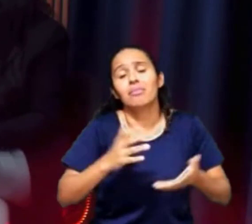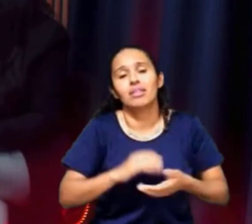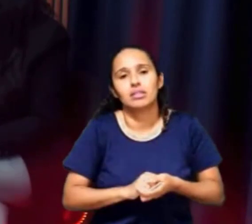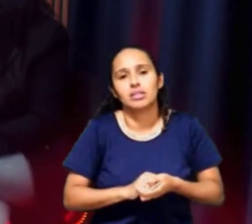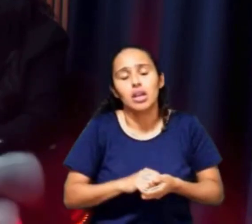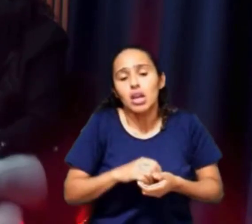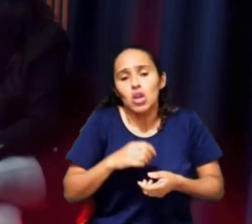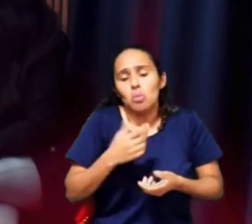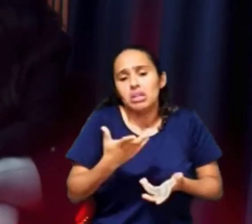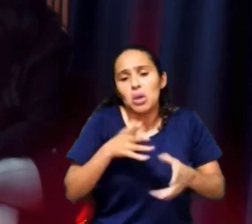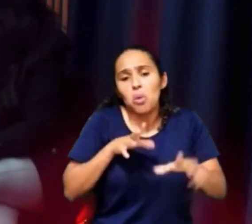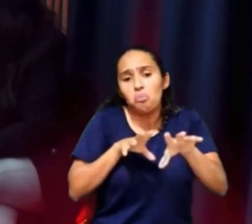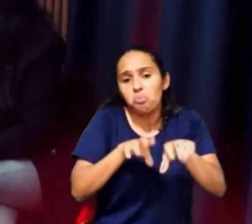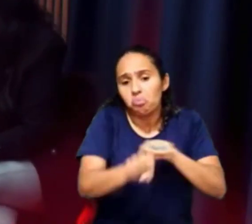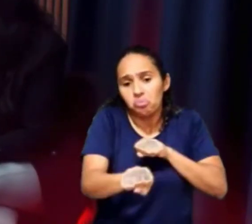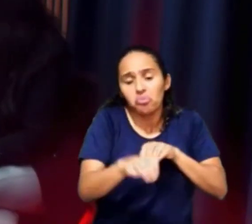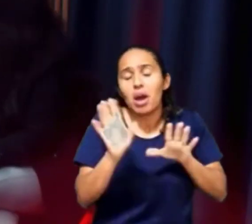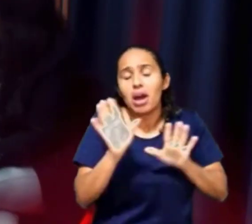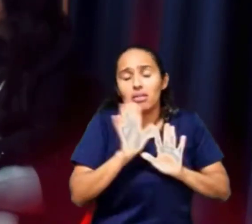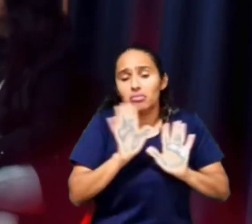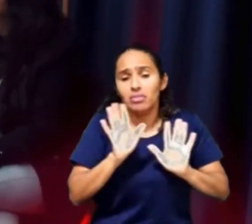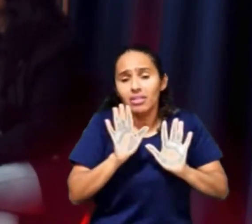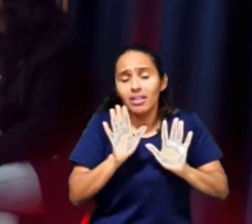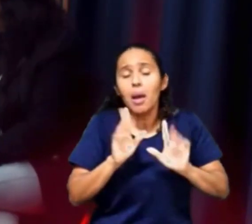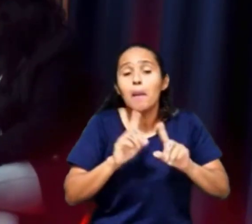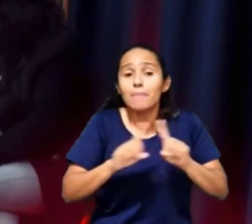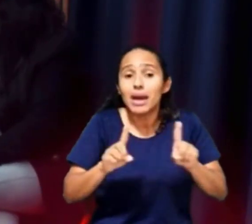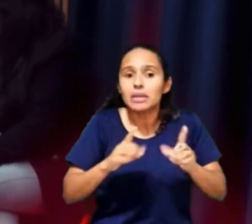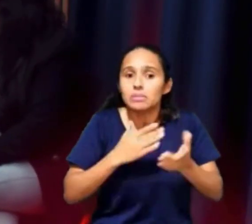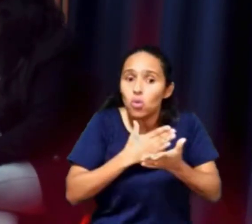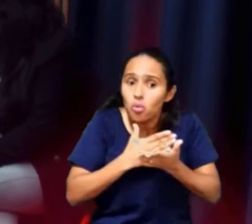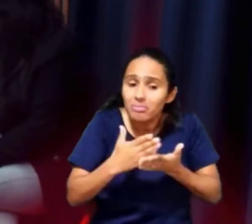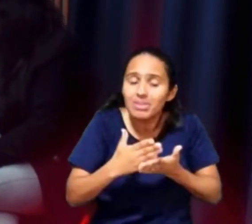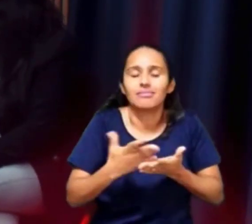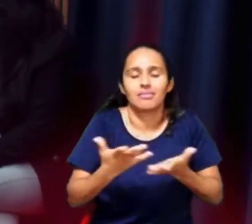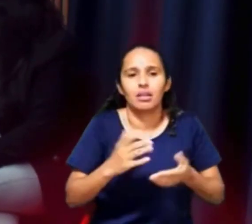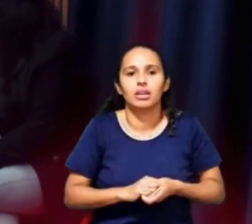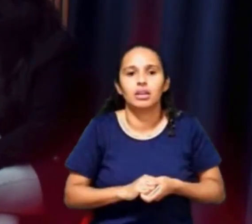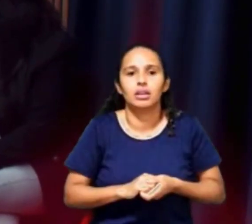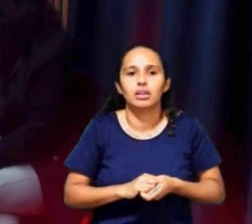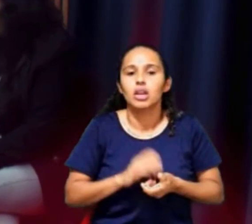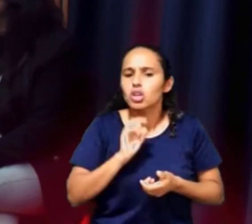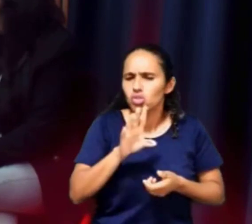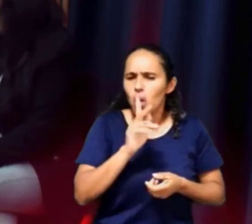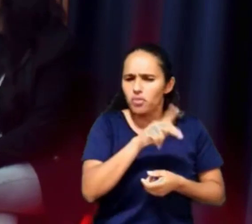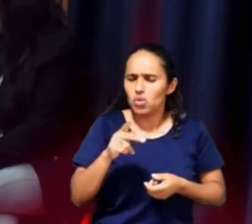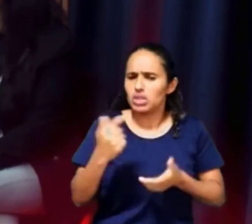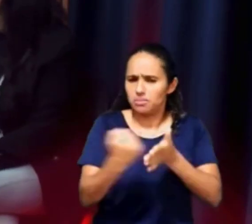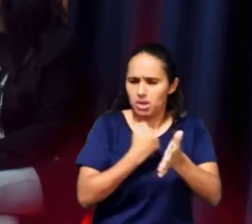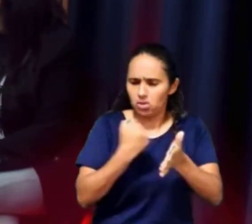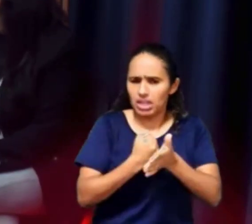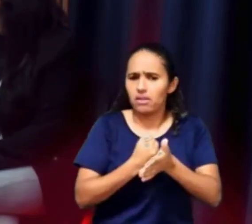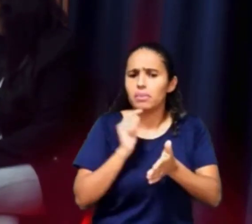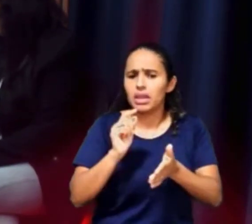com vocês só professores para dar a aula de Libras? No primeiro momento, sim, porque nessa